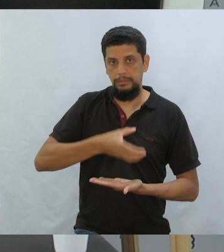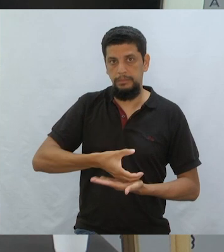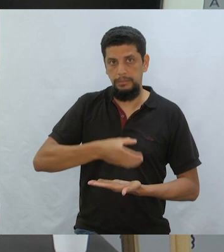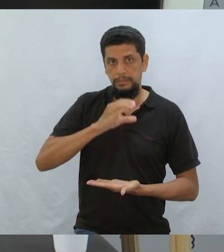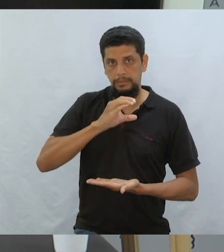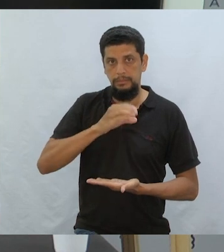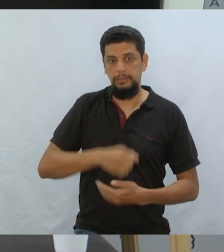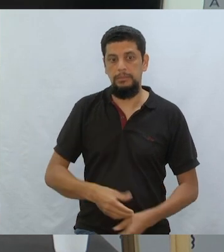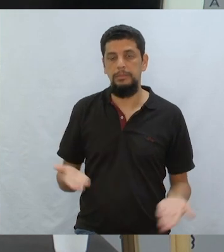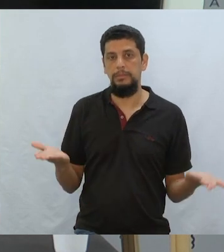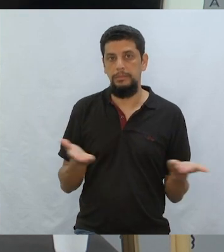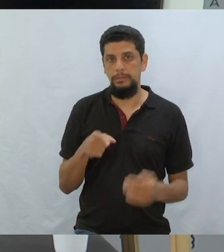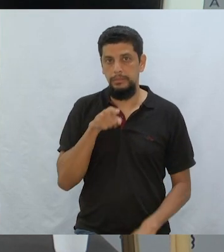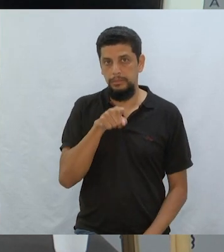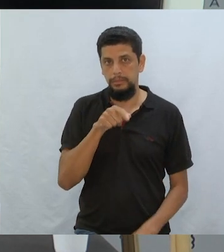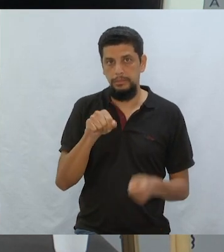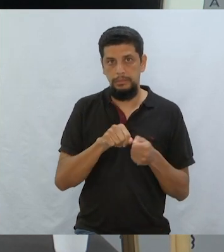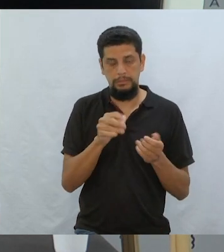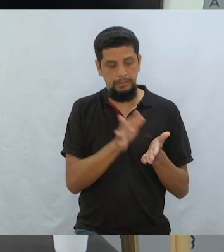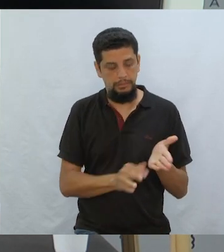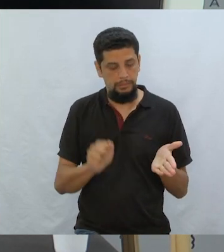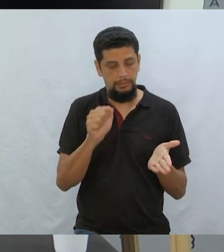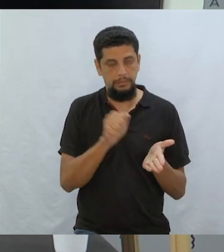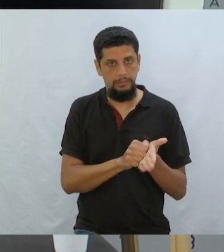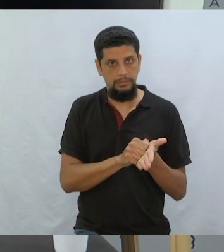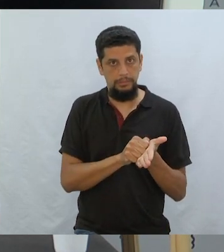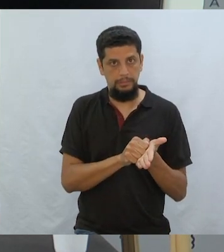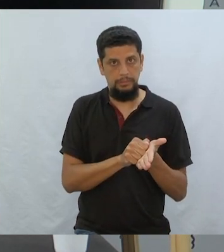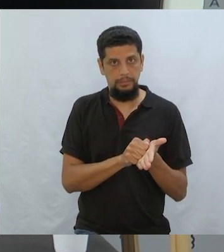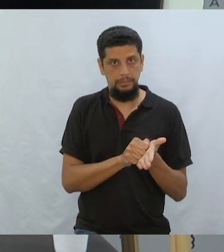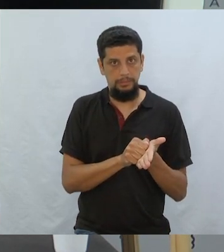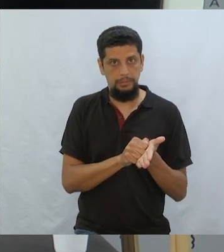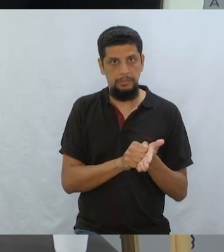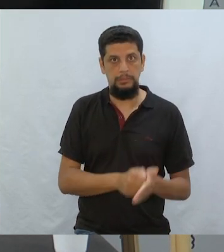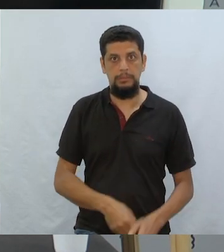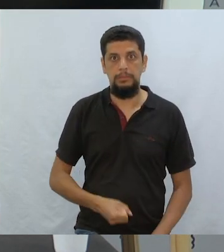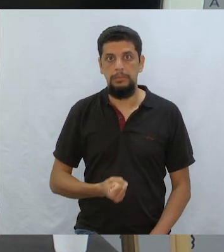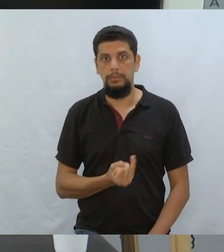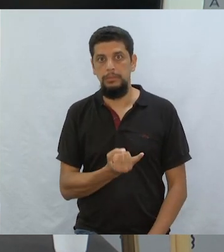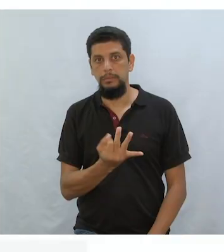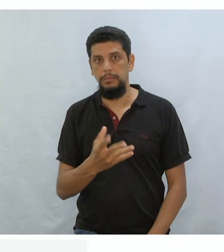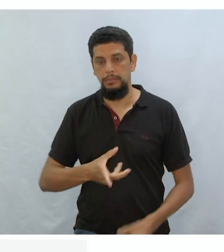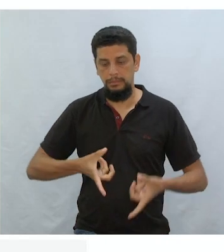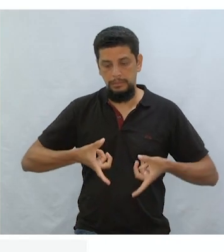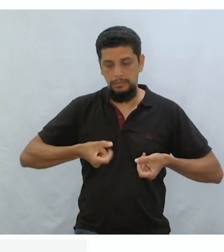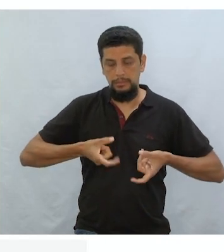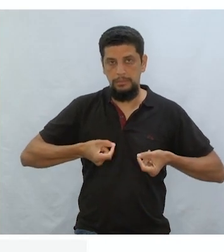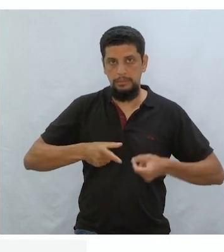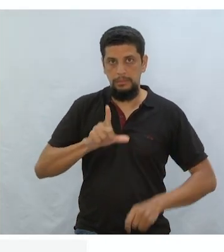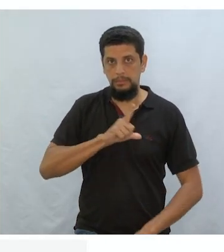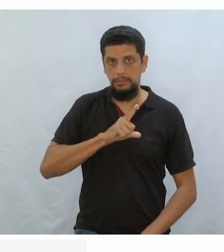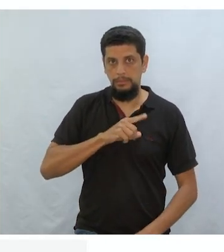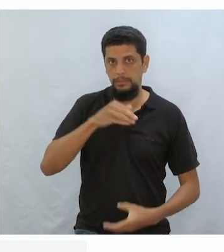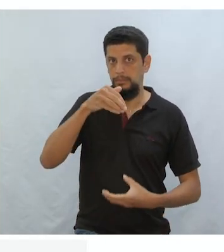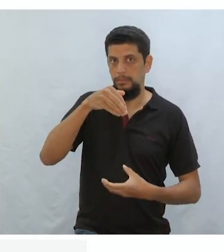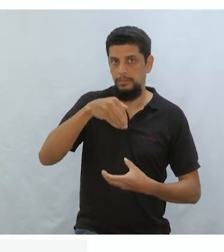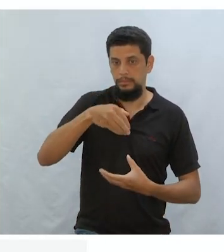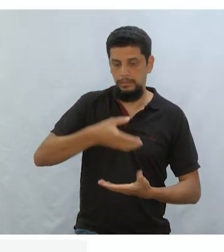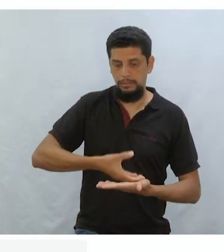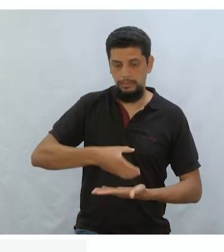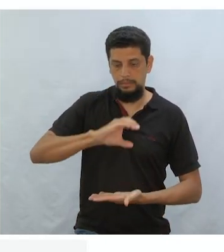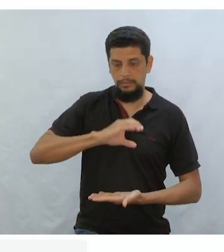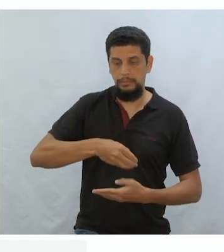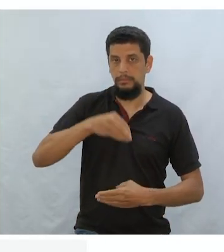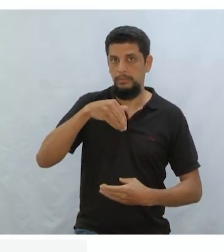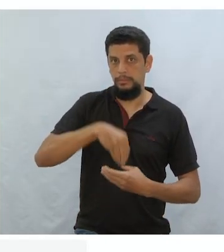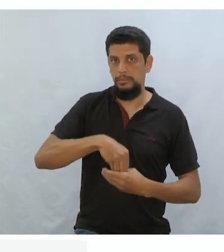do pote, agora você vai fazer o registro da quantidade de grampos que tinha no pote, que